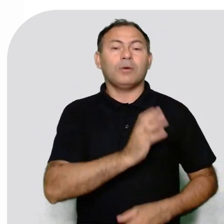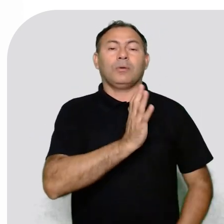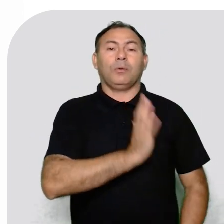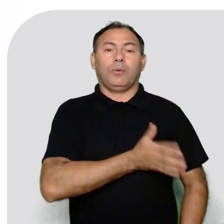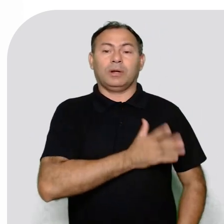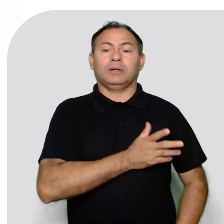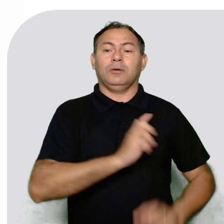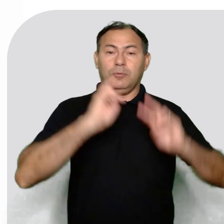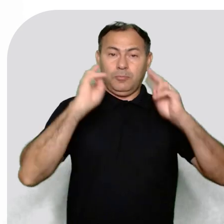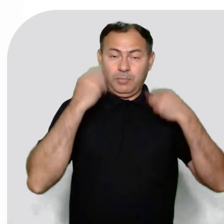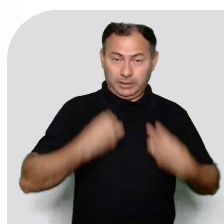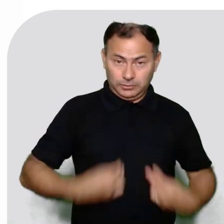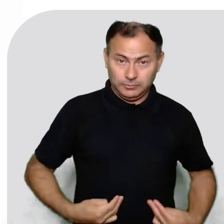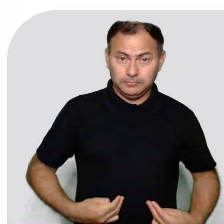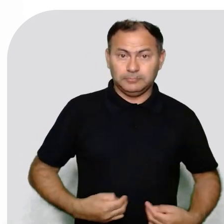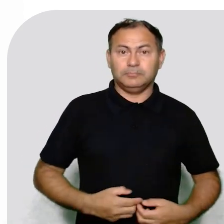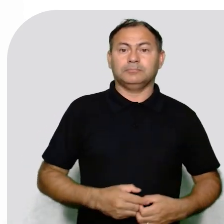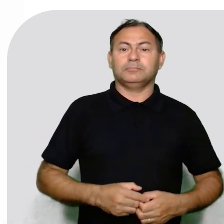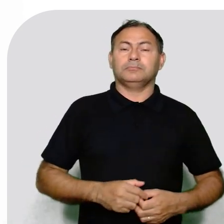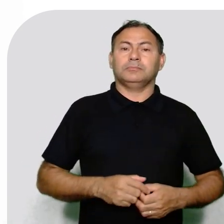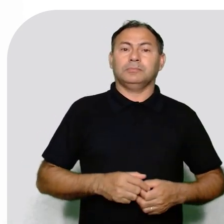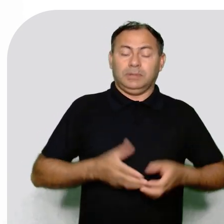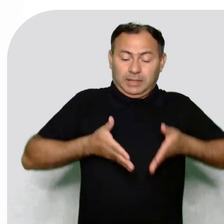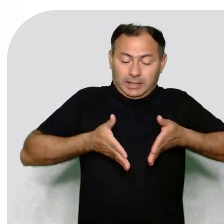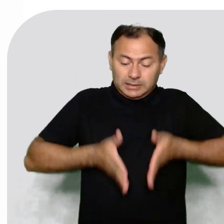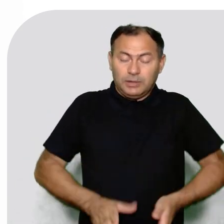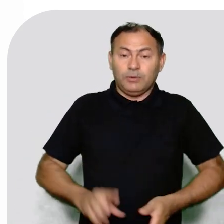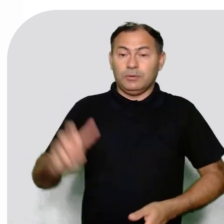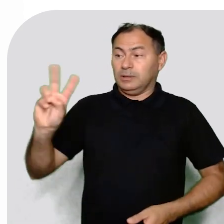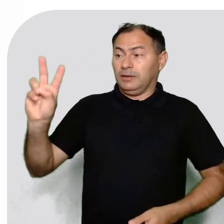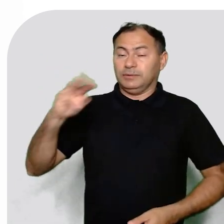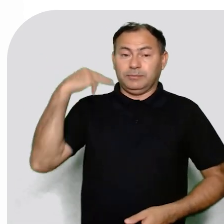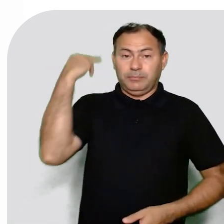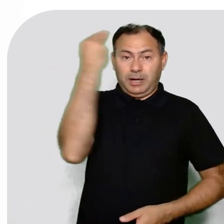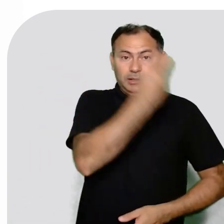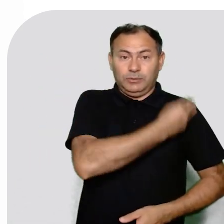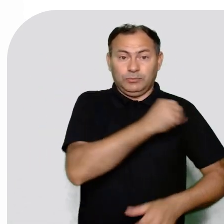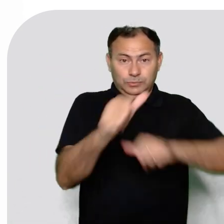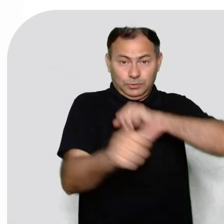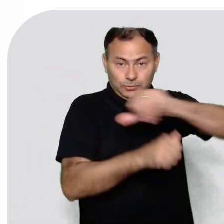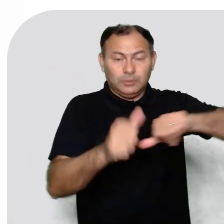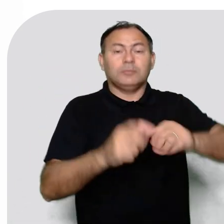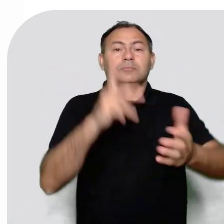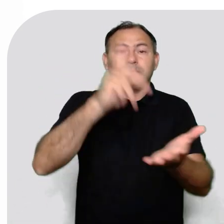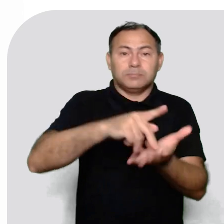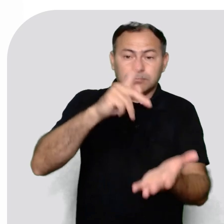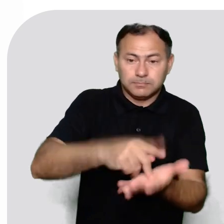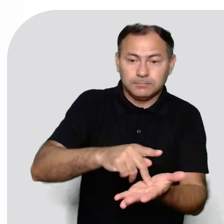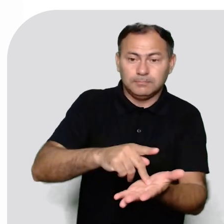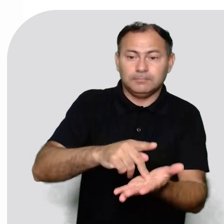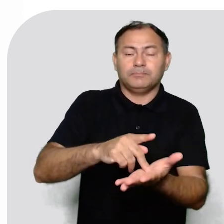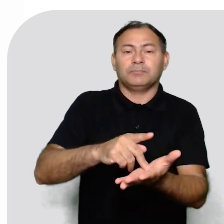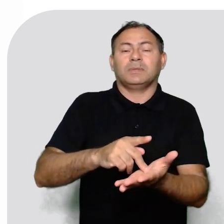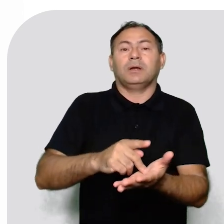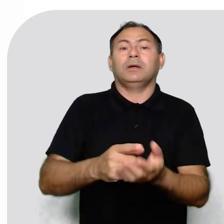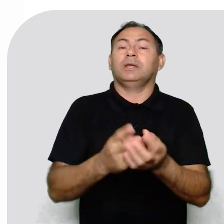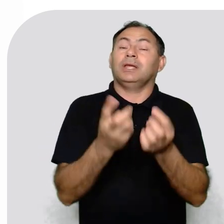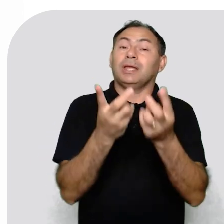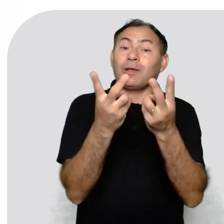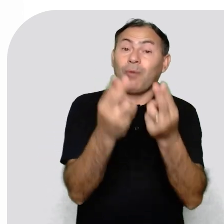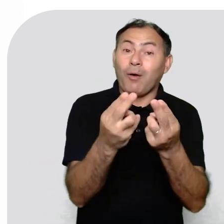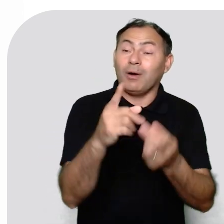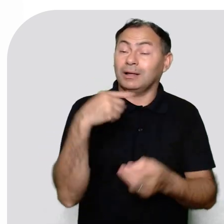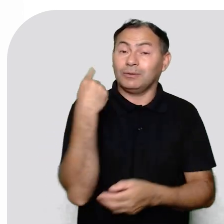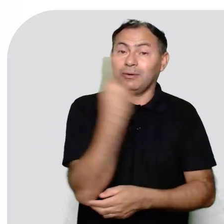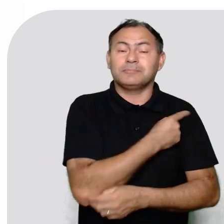um coração humano, nascido da Virgem Maria, tornou-se verdadeiramente um de